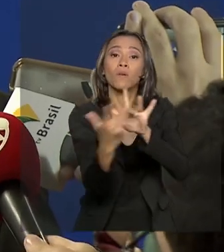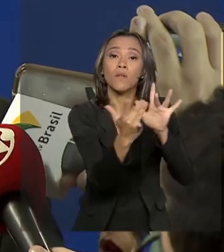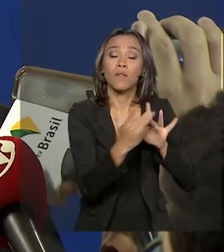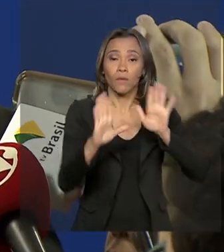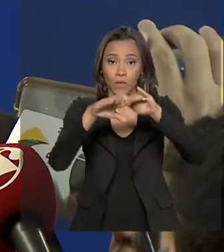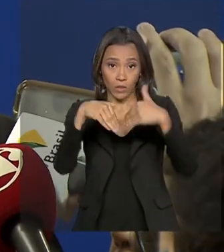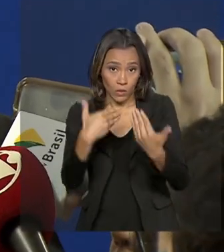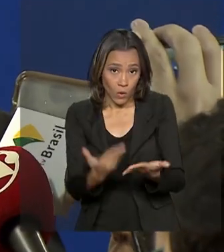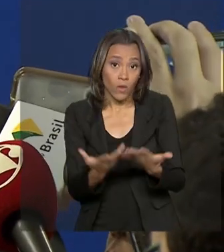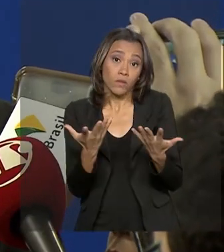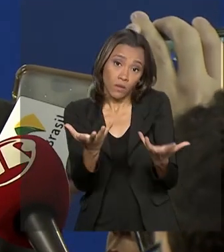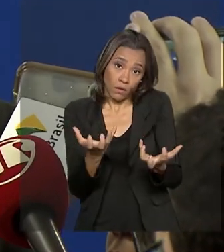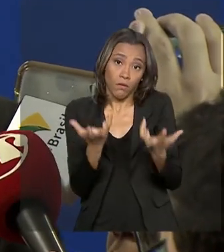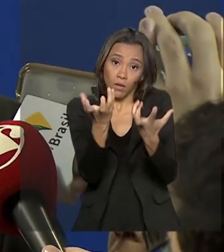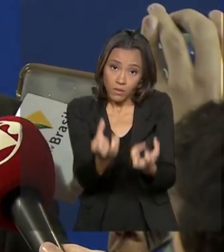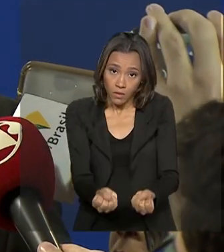apliquem o Enem digital agora este ano.